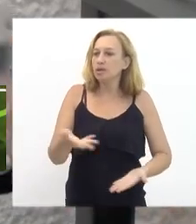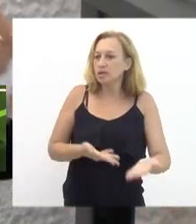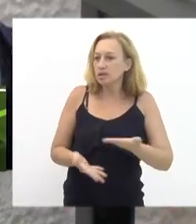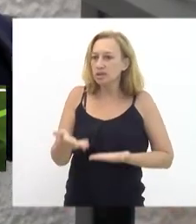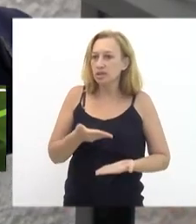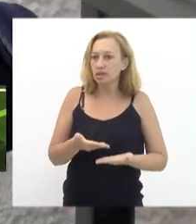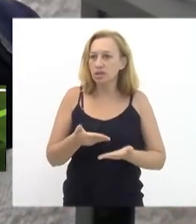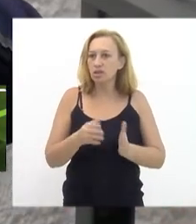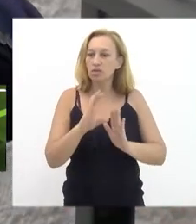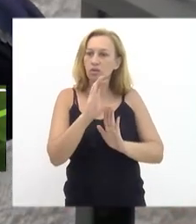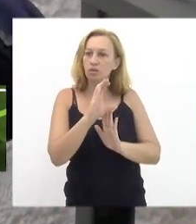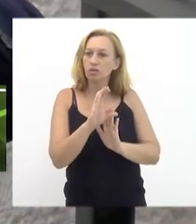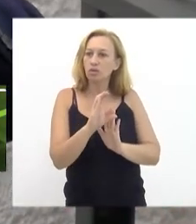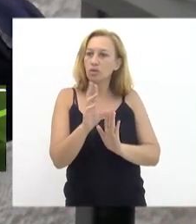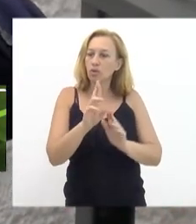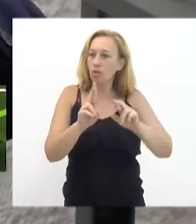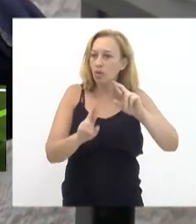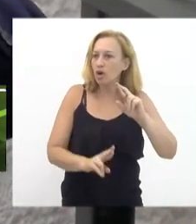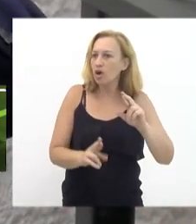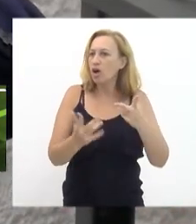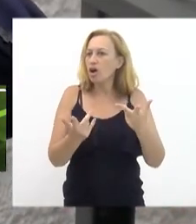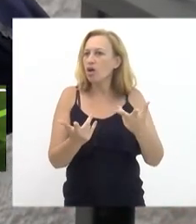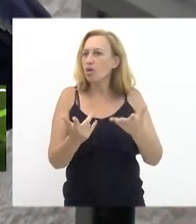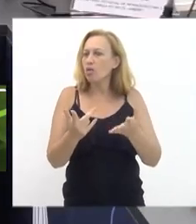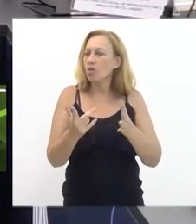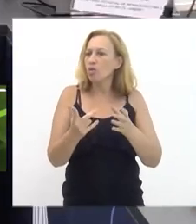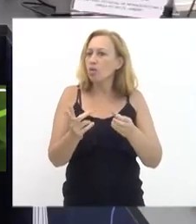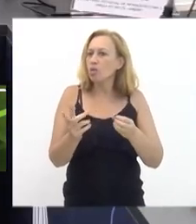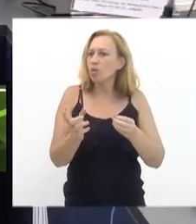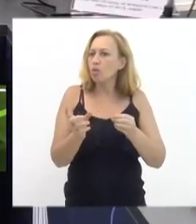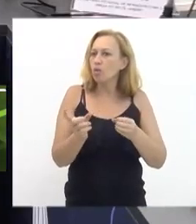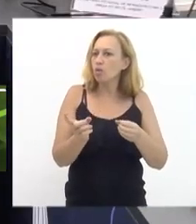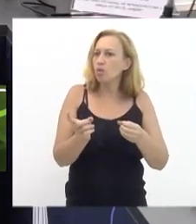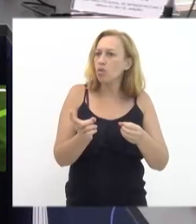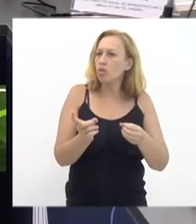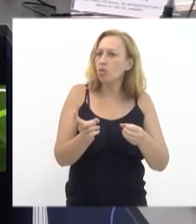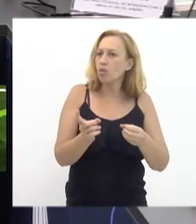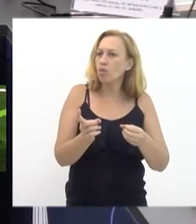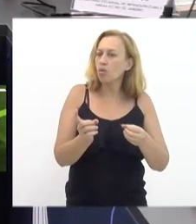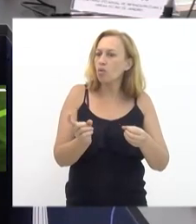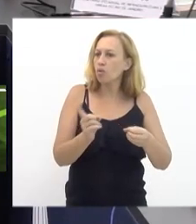água já um convênio um contrato é um conta de um convênio